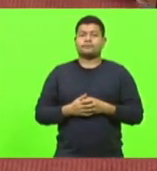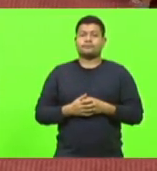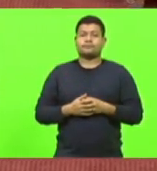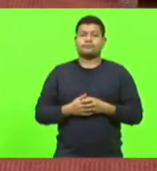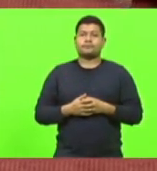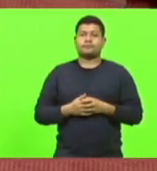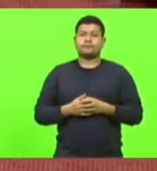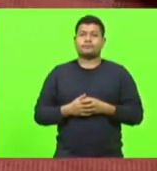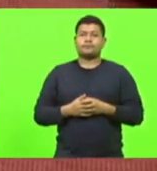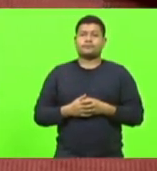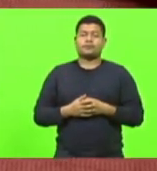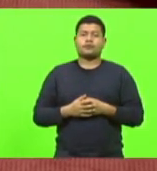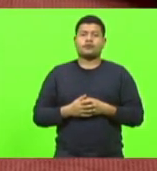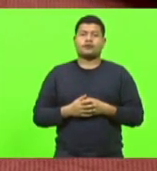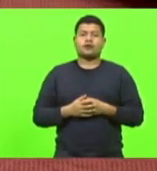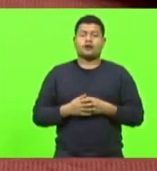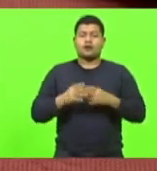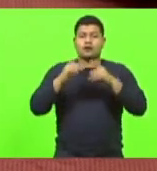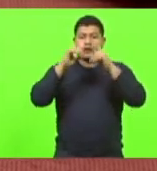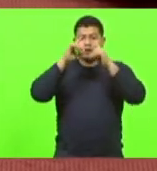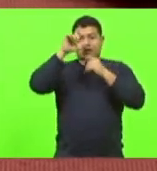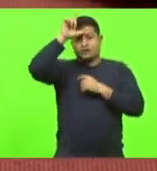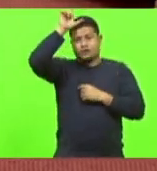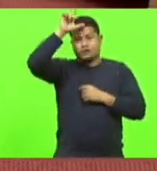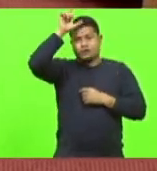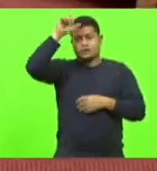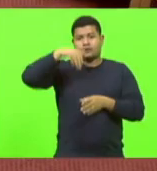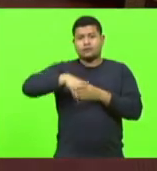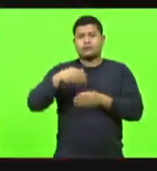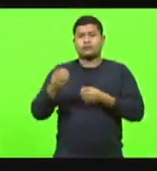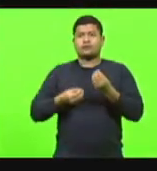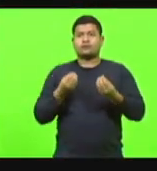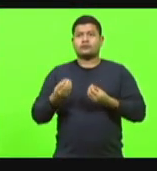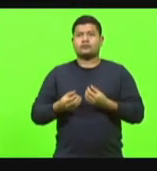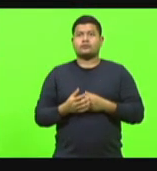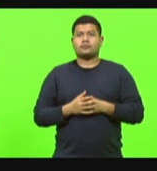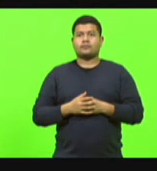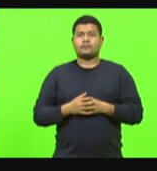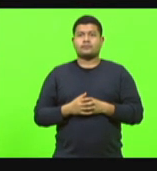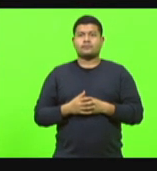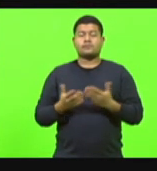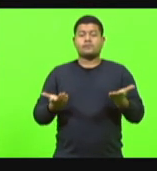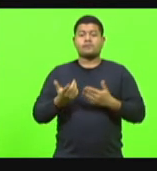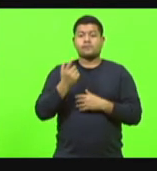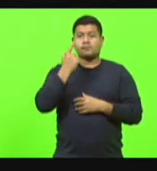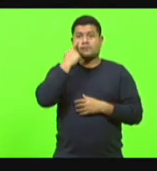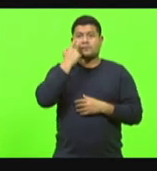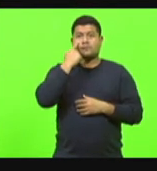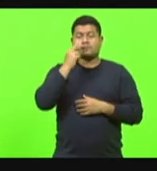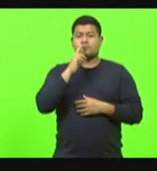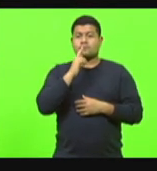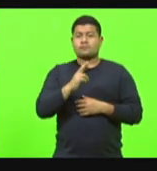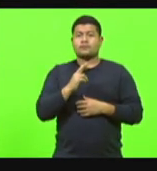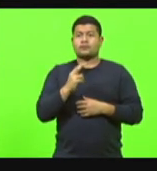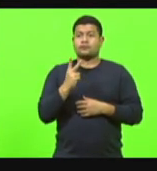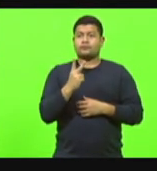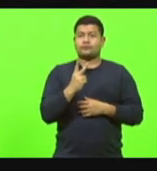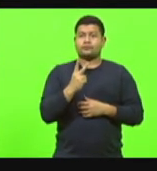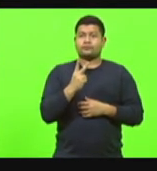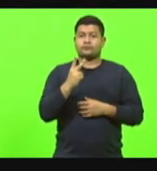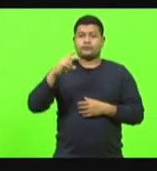e como volta a deputado Sargento Lima e quando o resultado 21 voto